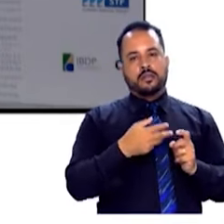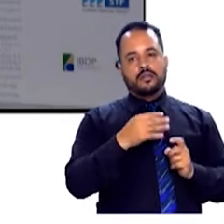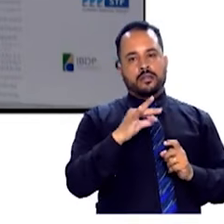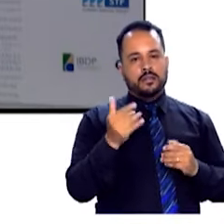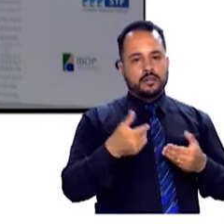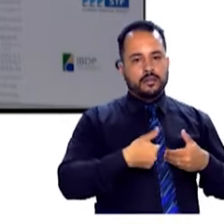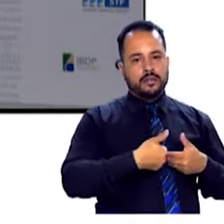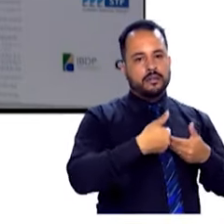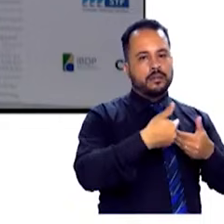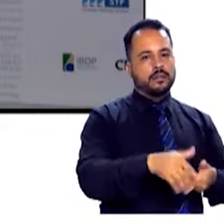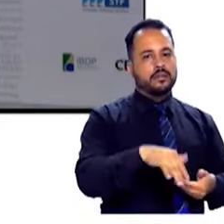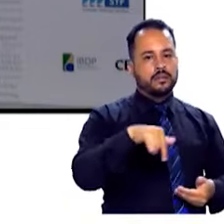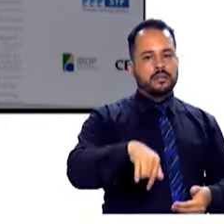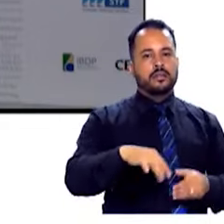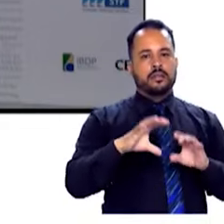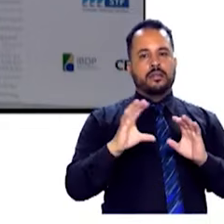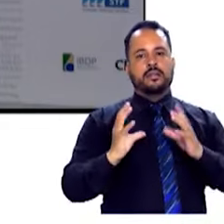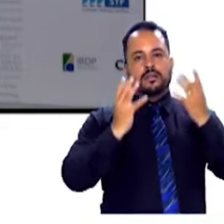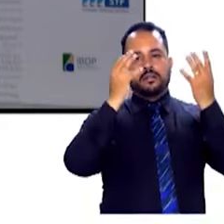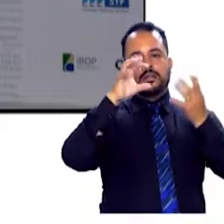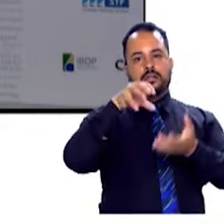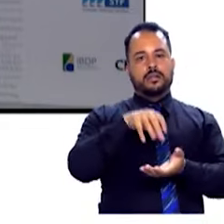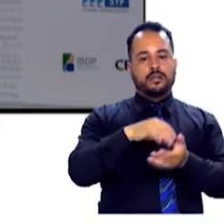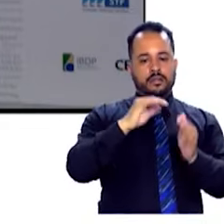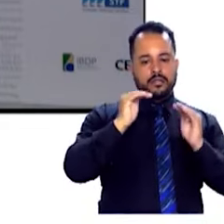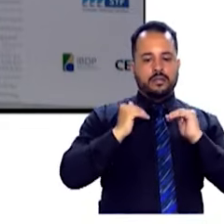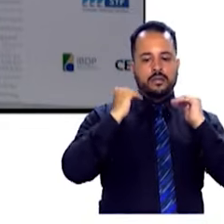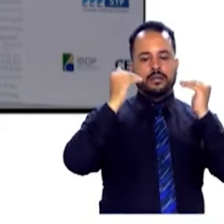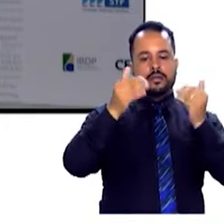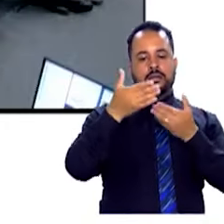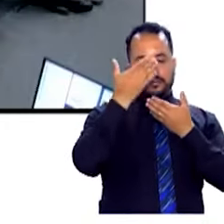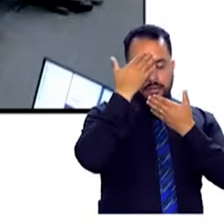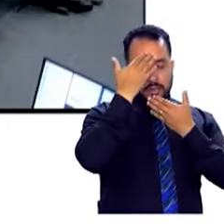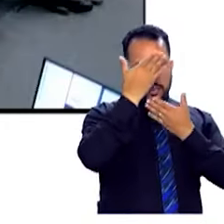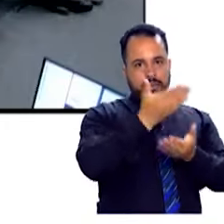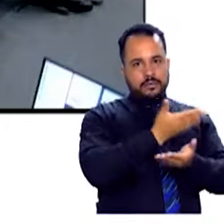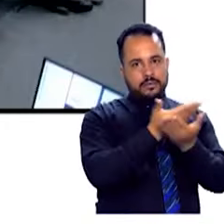e enfim permaneço à disposição Muito obrigado a todos pela